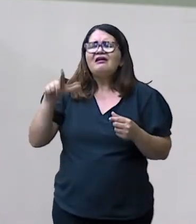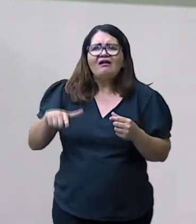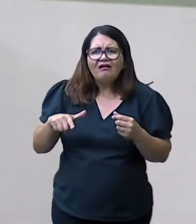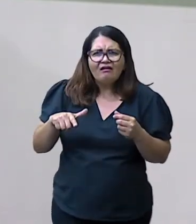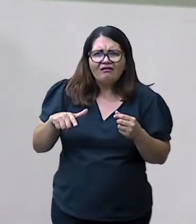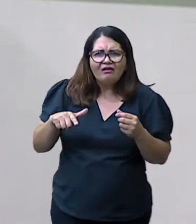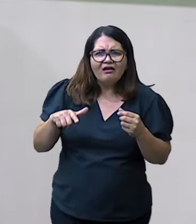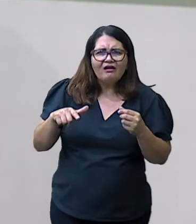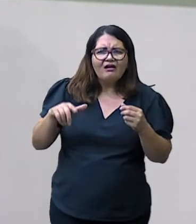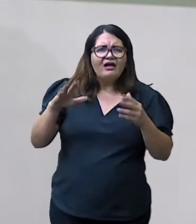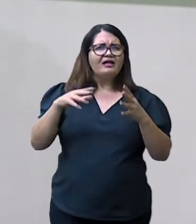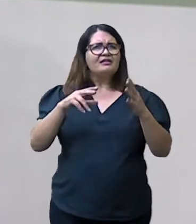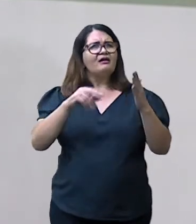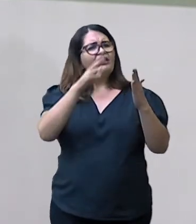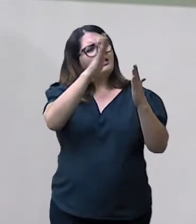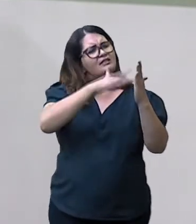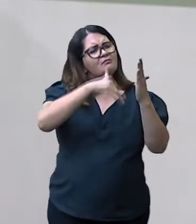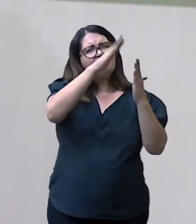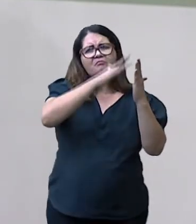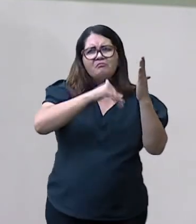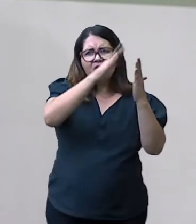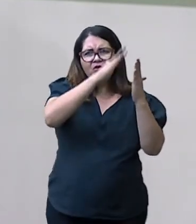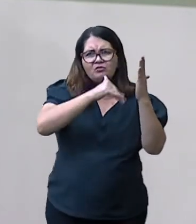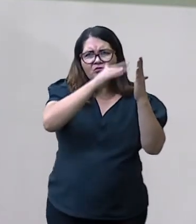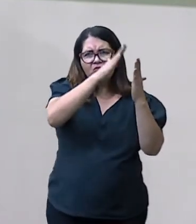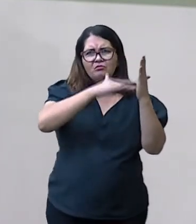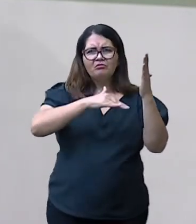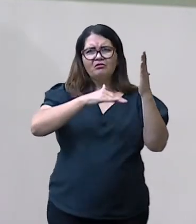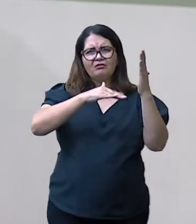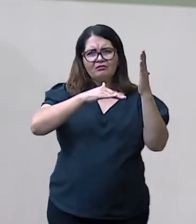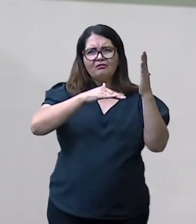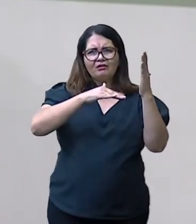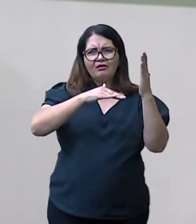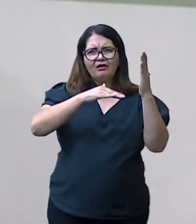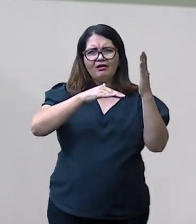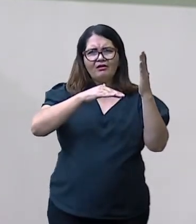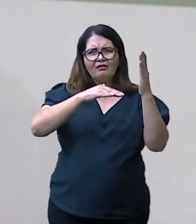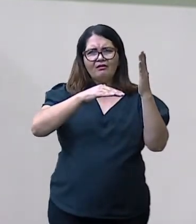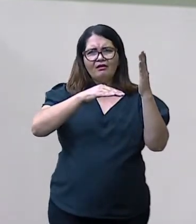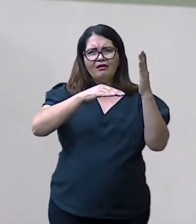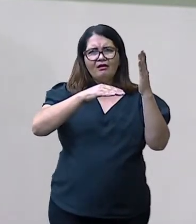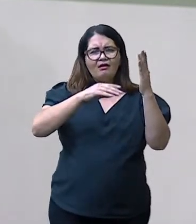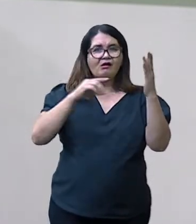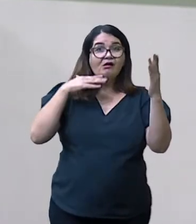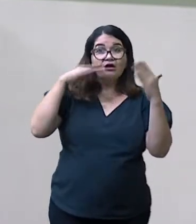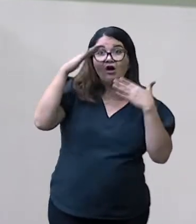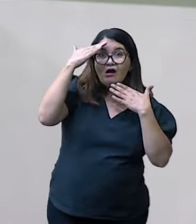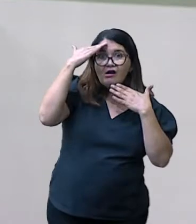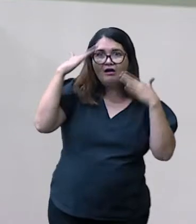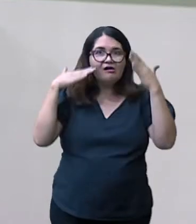abstrata? Eu falei, olha, o artista, quando cria, ele coloca na tela o momento dele. E